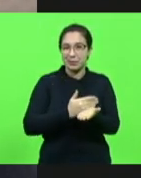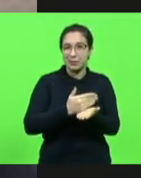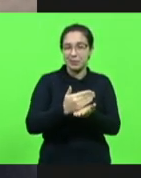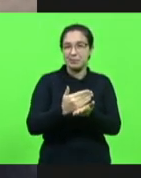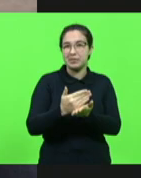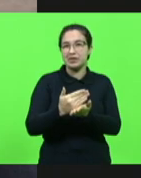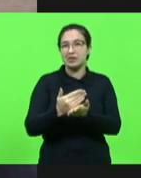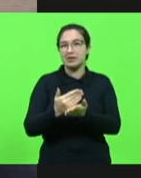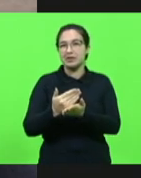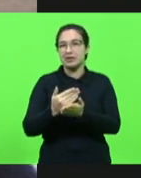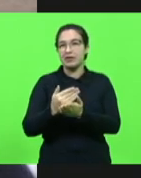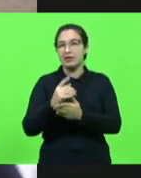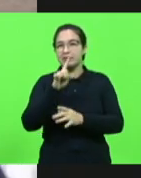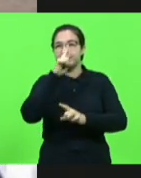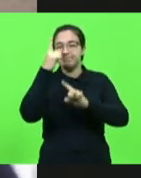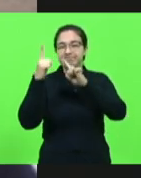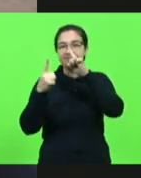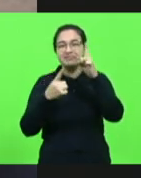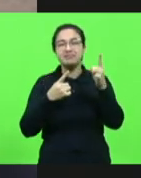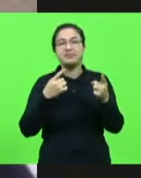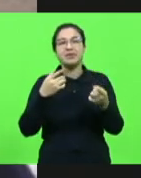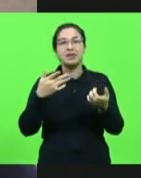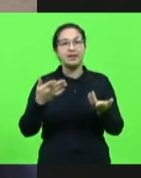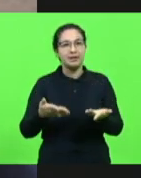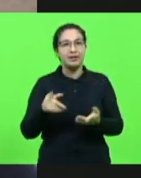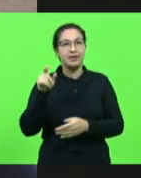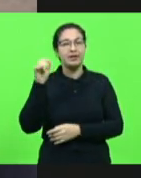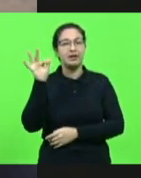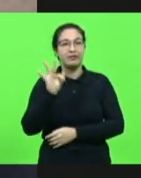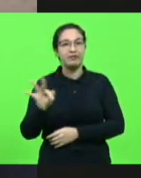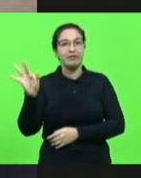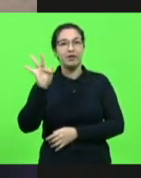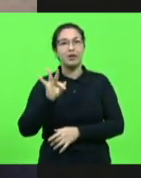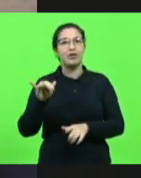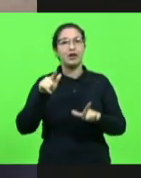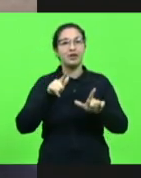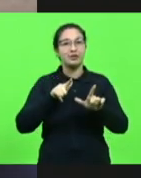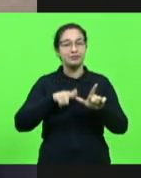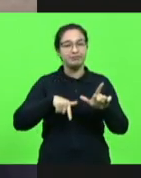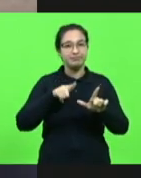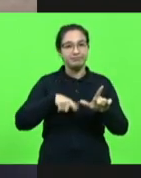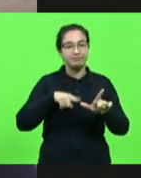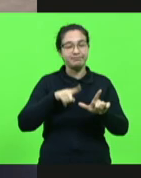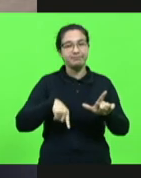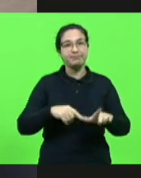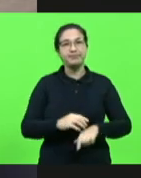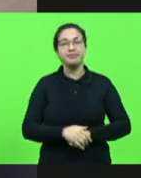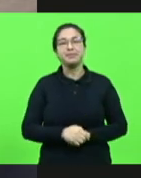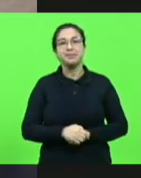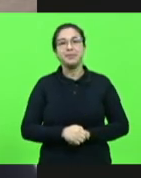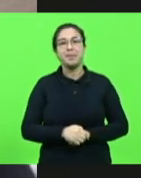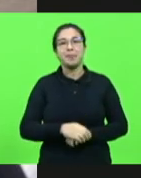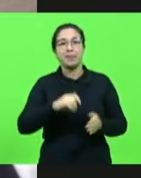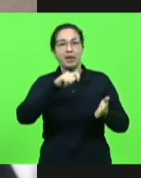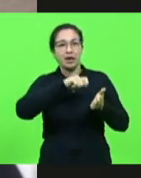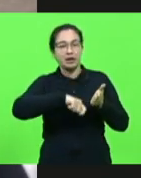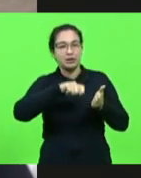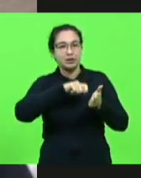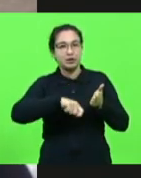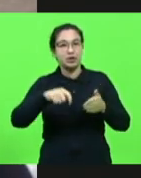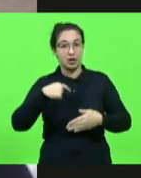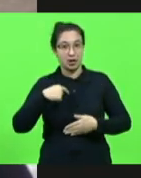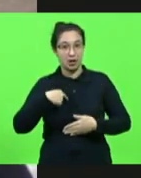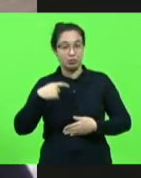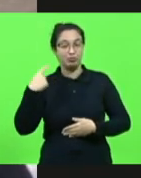de uma sociedade catarinense de letras e mais tarde Academia de Letras. Eu falo aqui como deputado, mas também como escritor, e entendo que